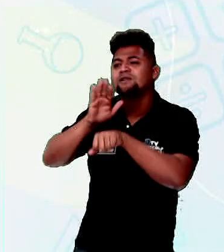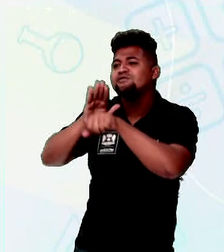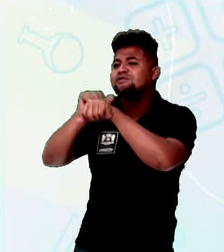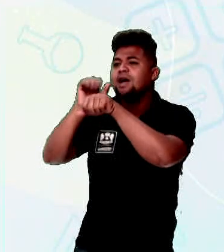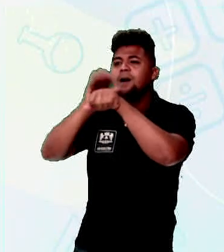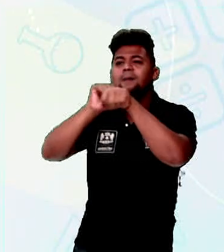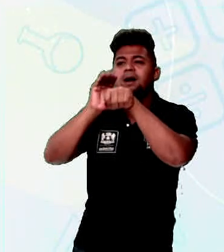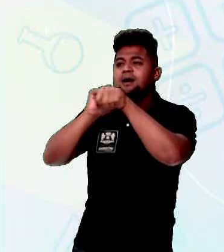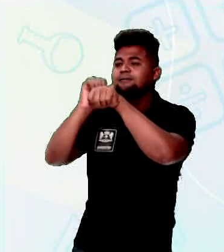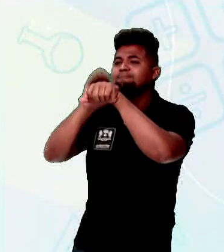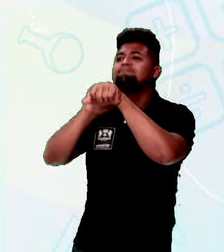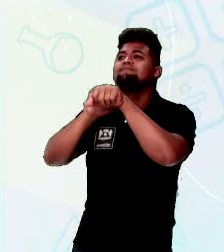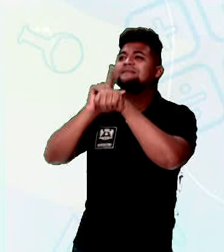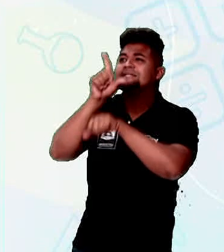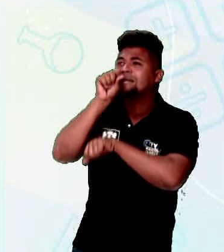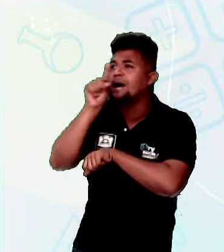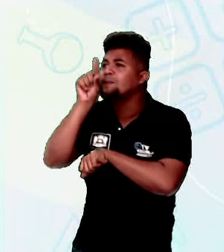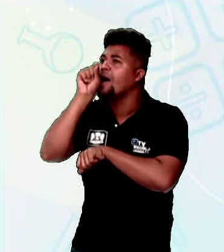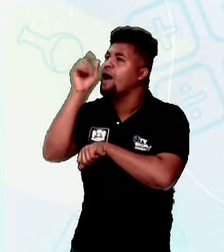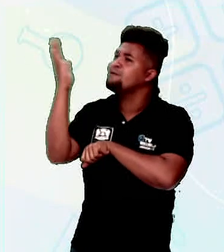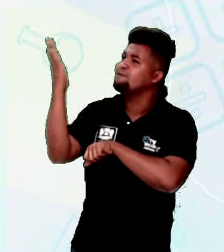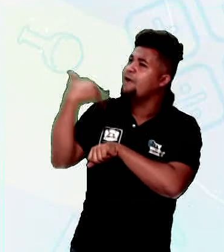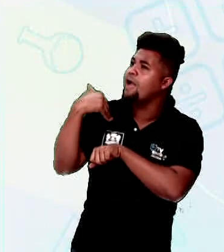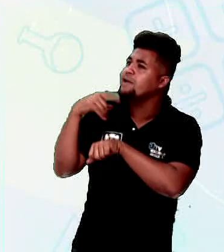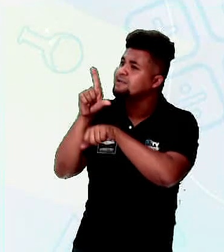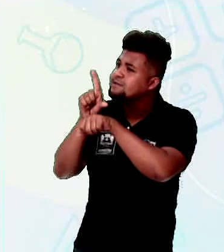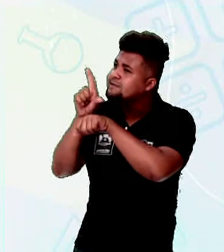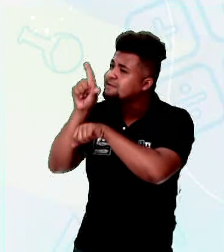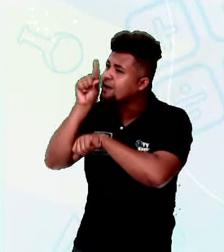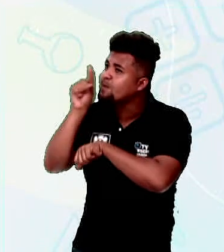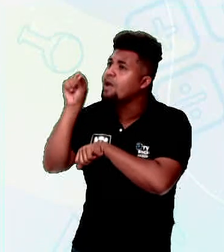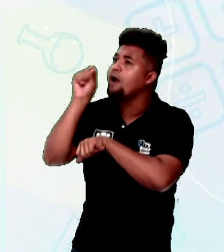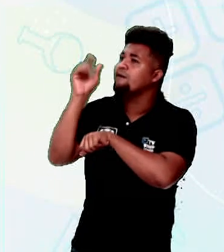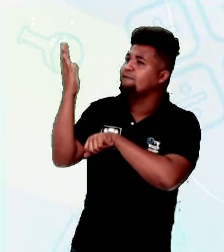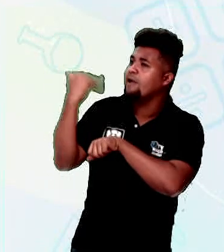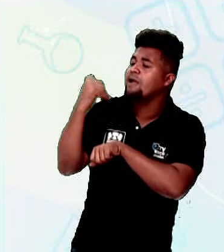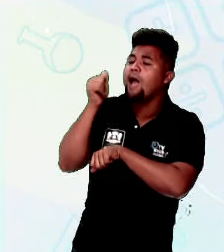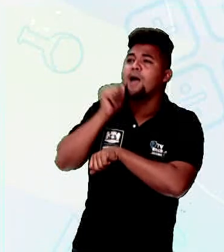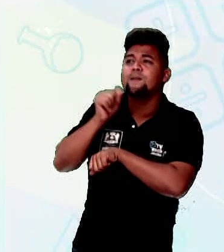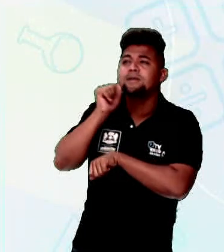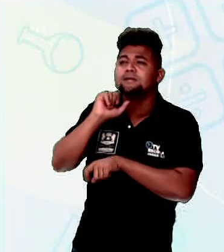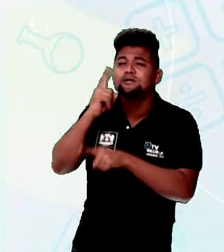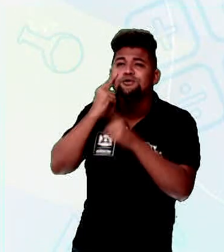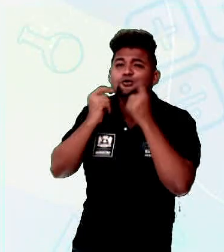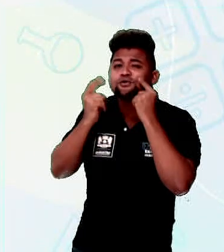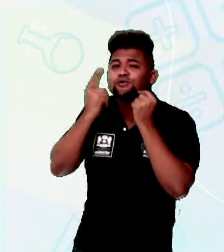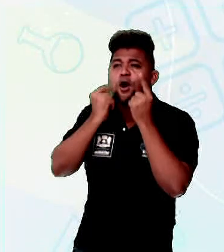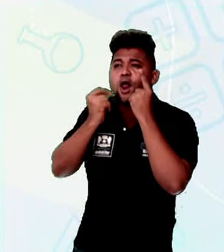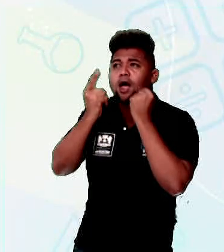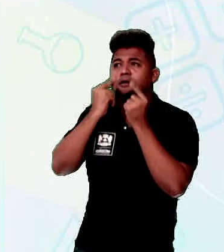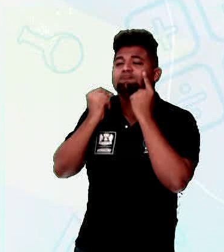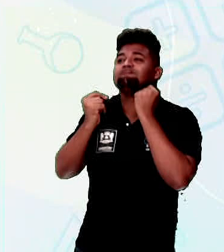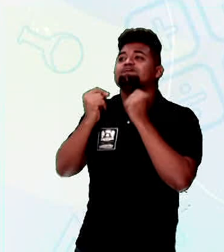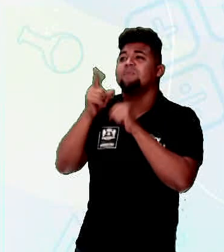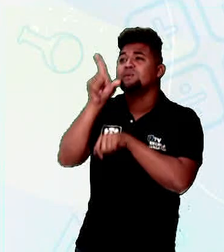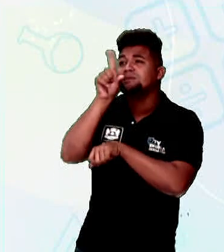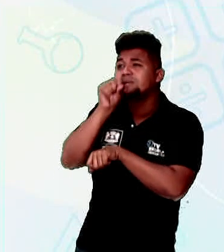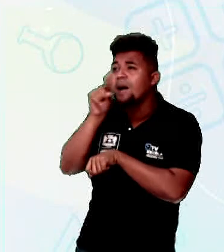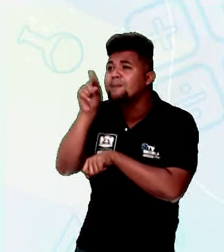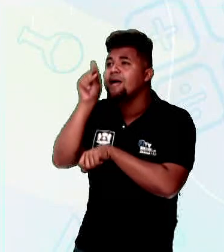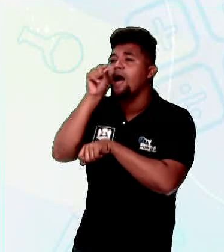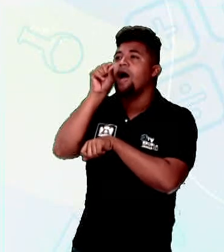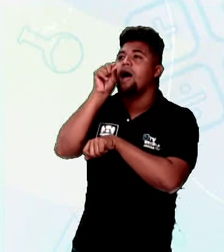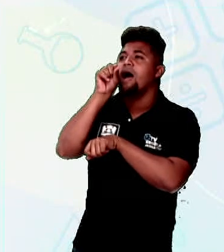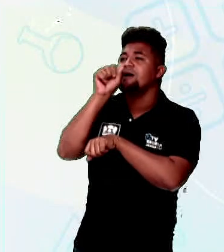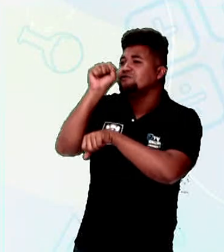Vem cá, Sabiá. Vem cá. A menina diz soluçando: Sabiá, estou te